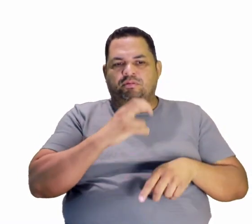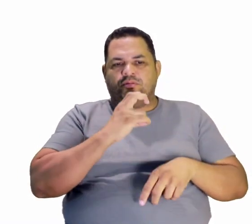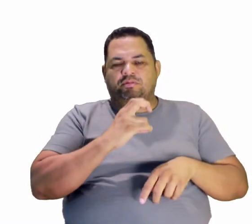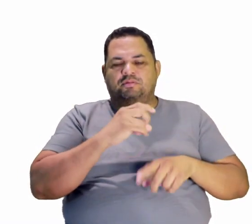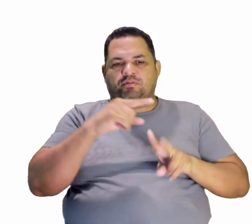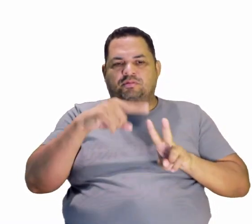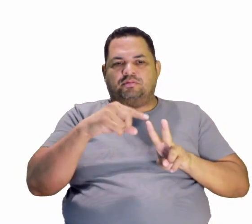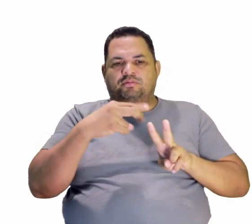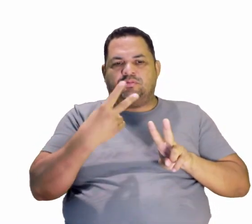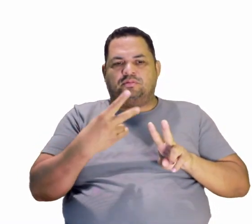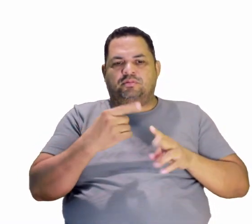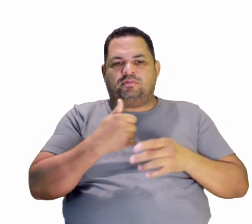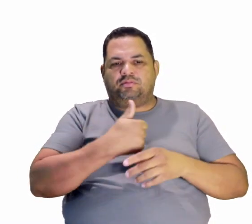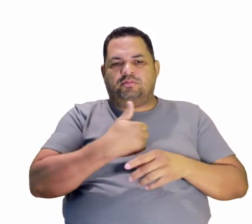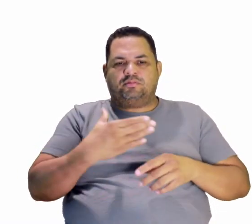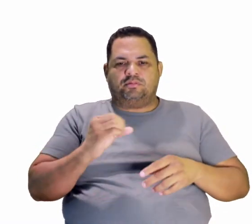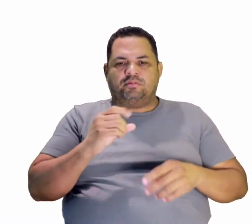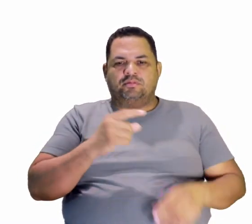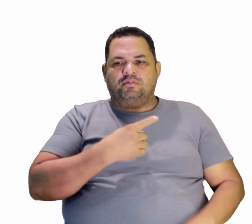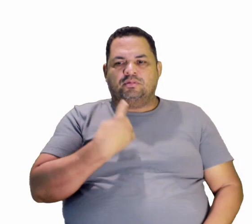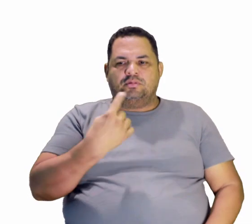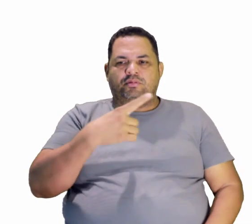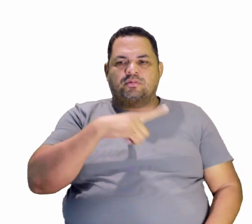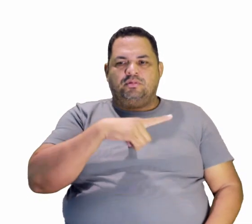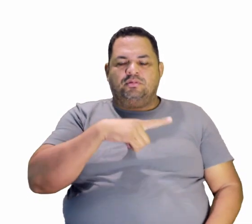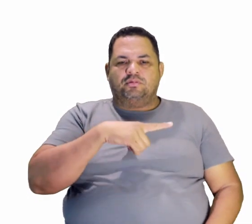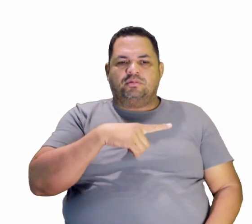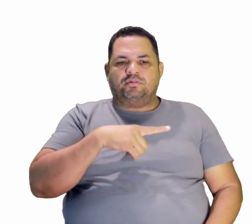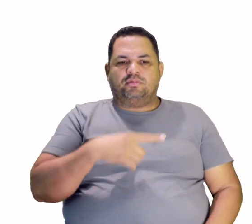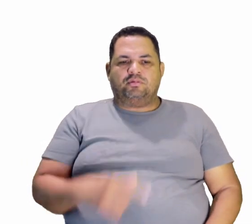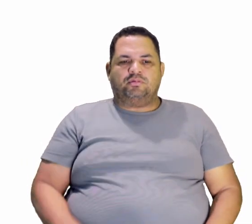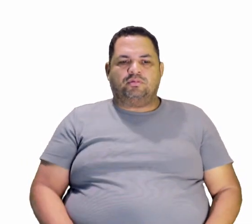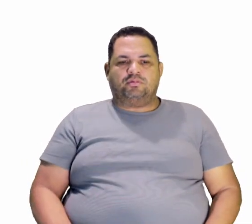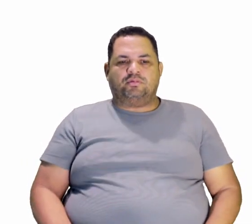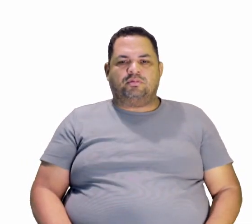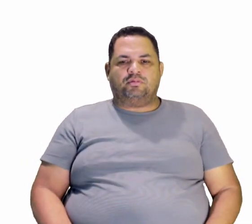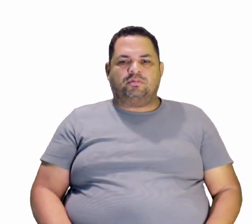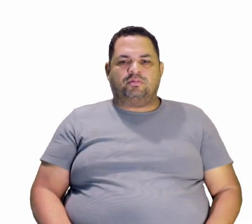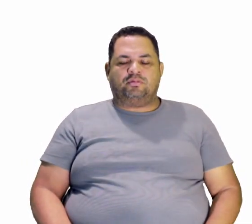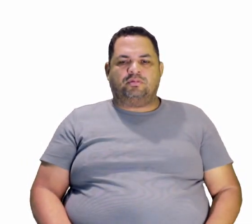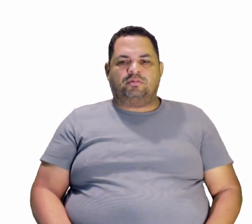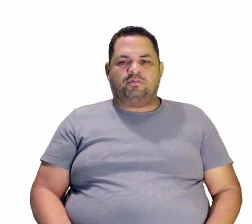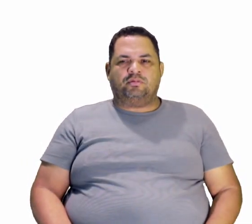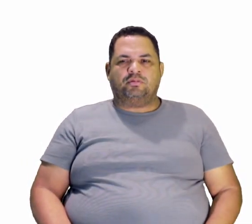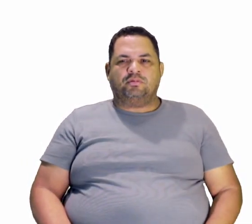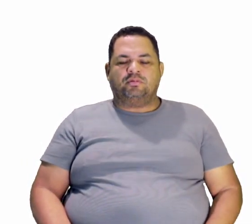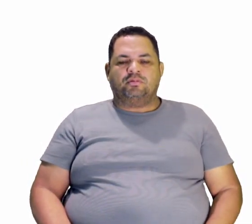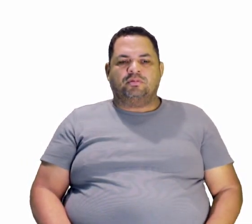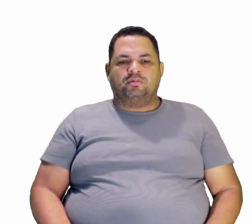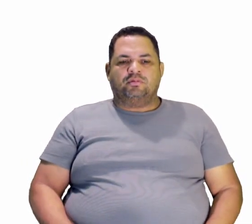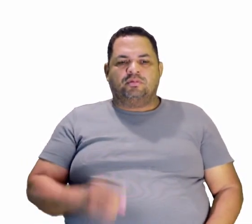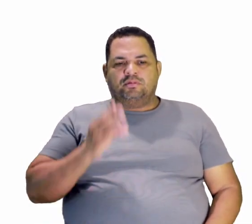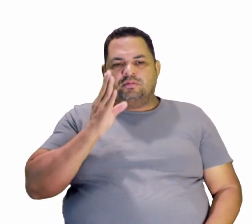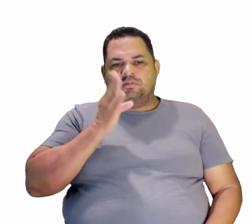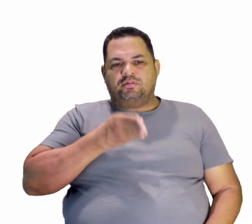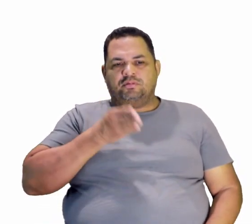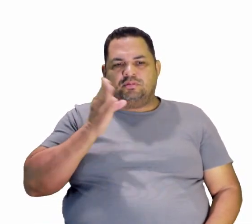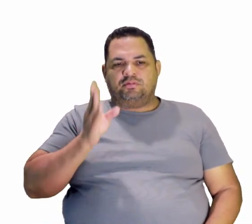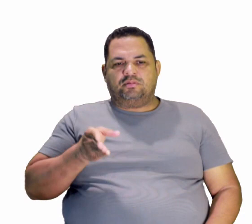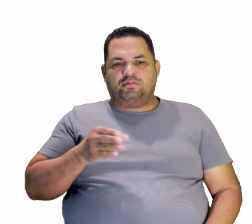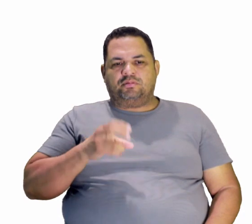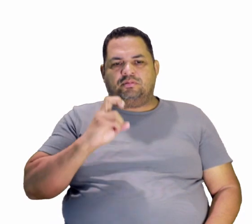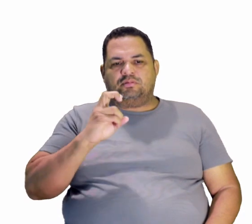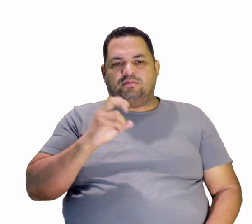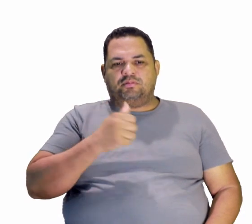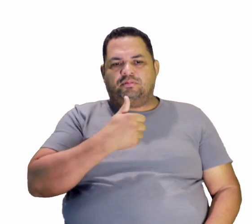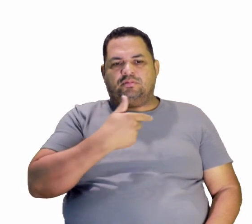10, nós temos, no caso aqui, ó, se você cortar 5 por 5 dá 1, 10 por